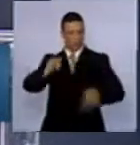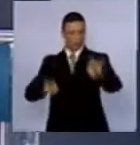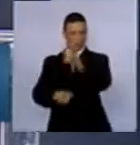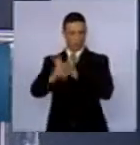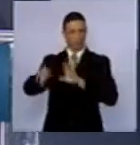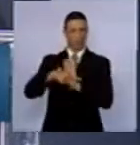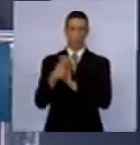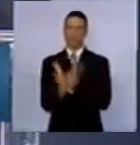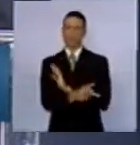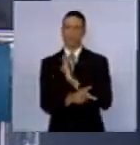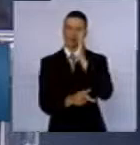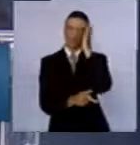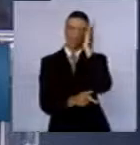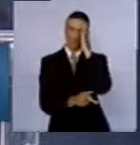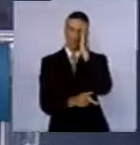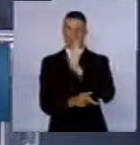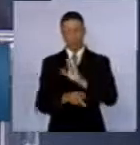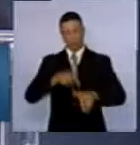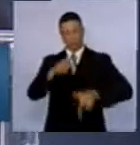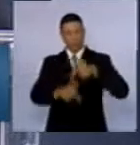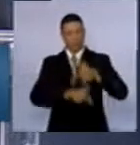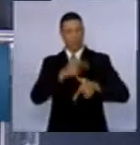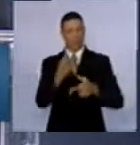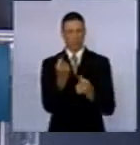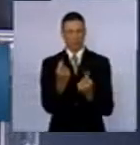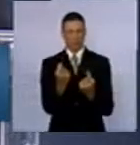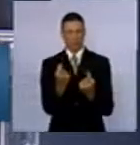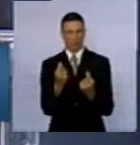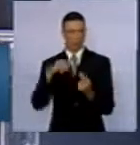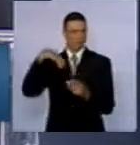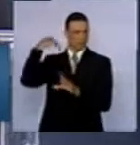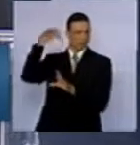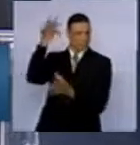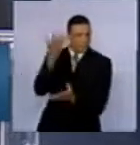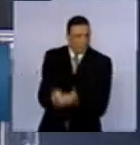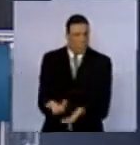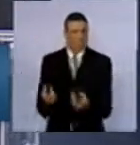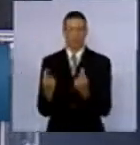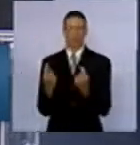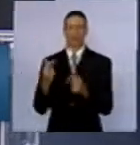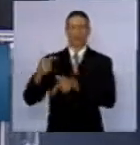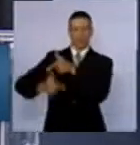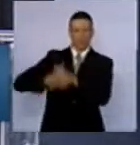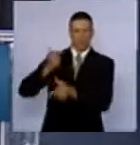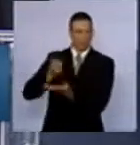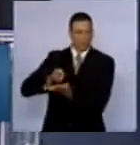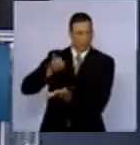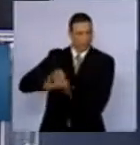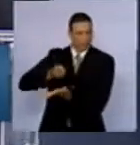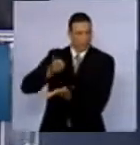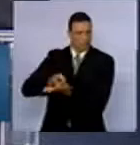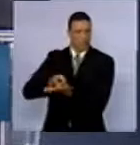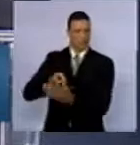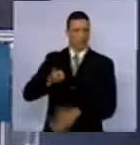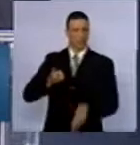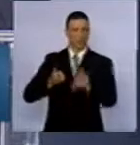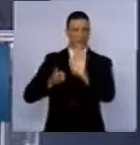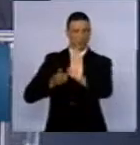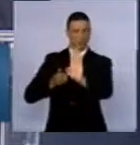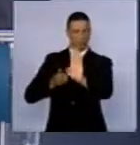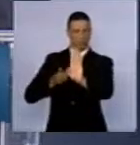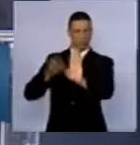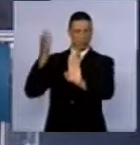audiovisual, e é de fato uma atividade que trabalhou com dinheiro durante muitos anos, e ainda trabalha com dinheiro, efetivamente, ela teve um